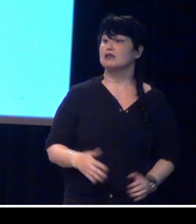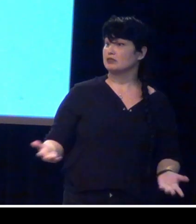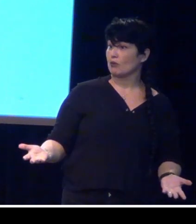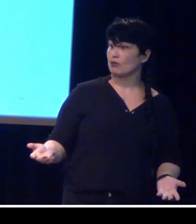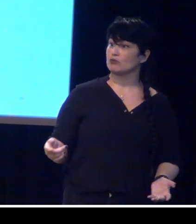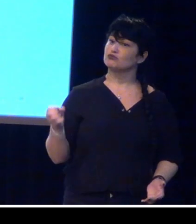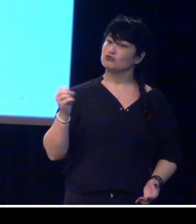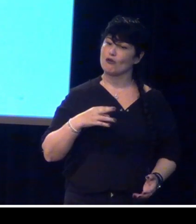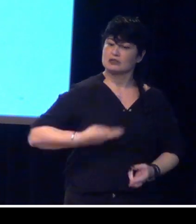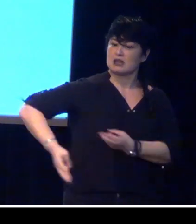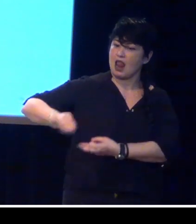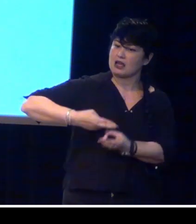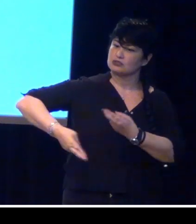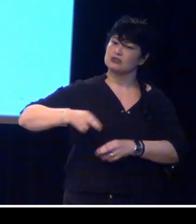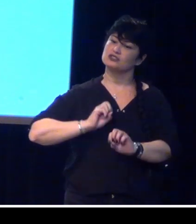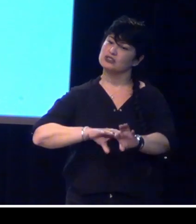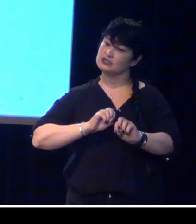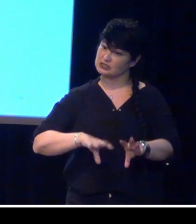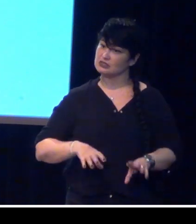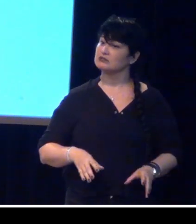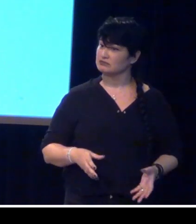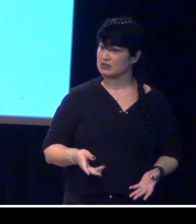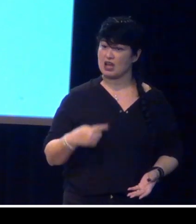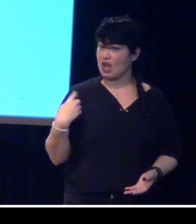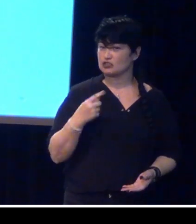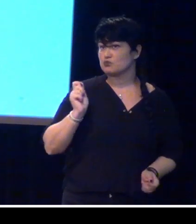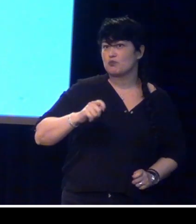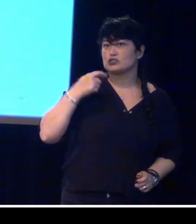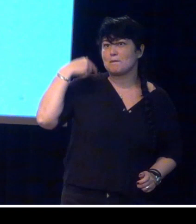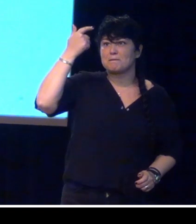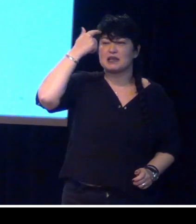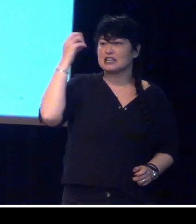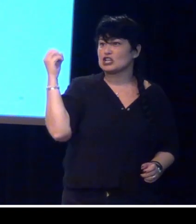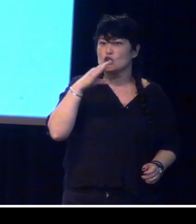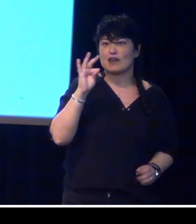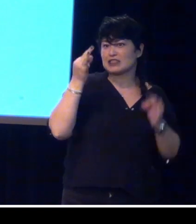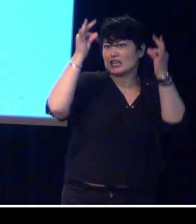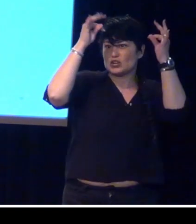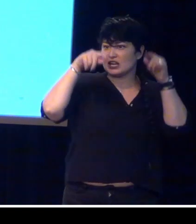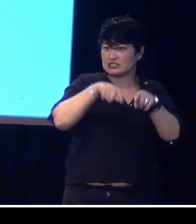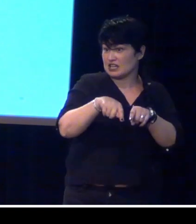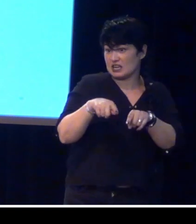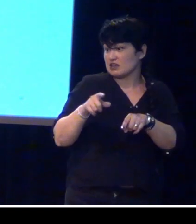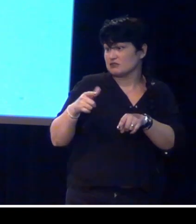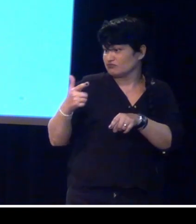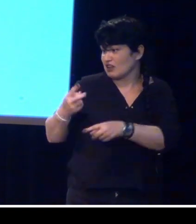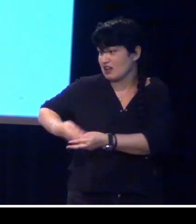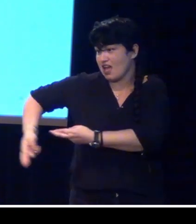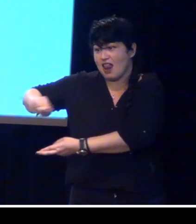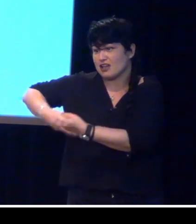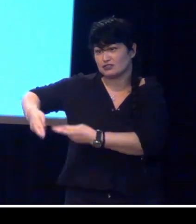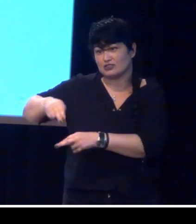Então, novas relações de ensino. A gente não pode pensar nas novas tecnologias sem essas novas relações de